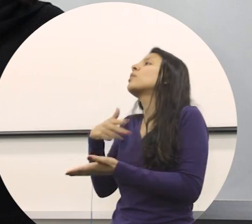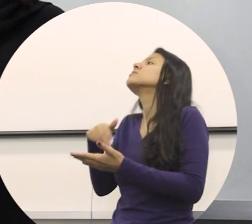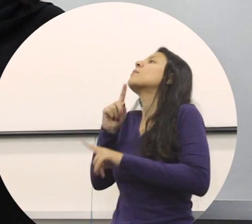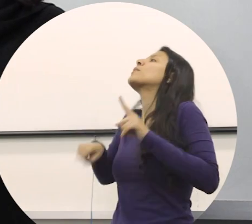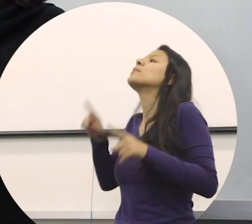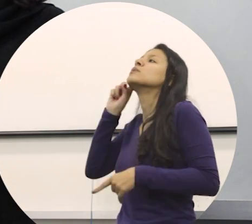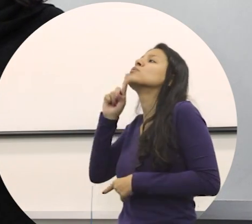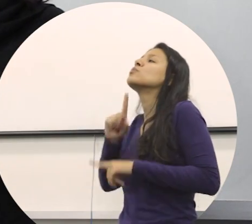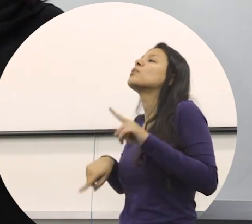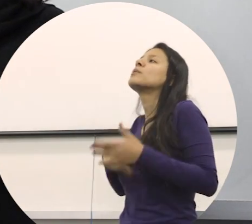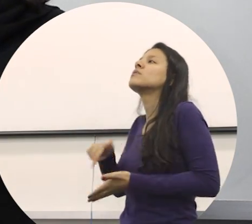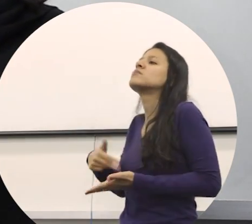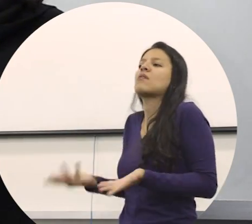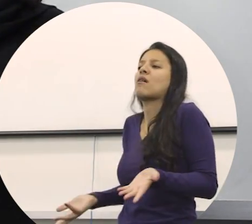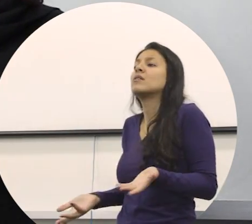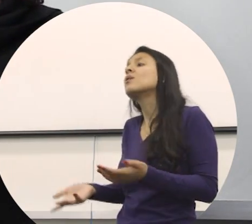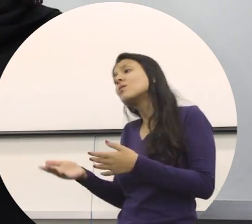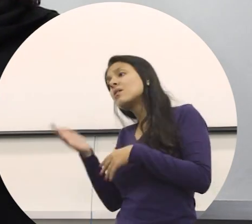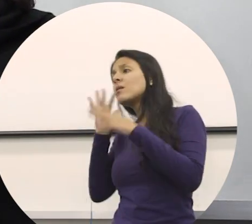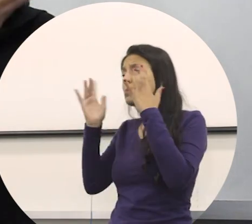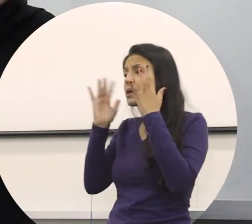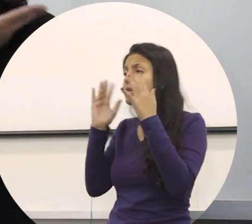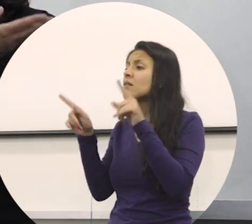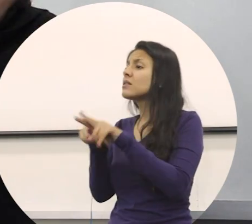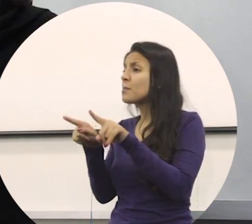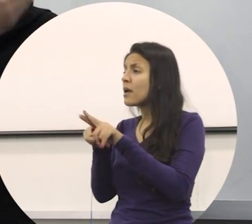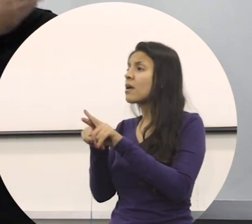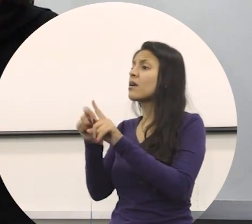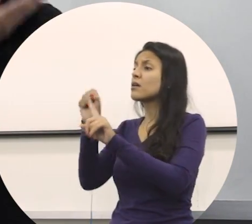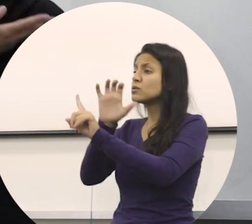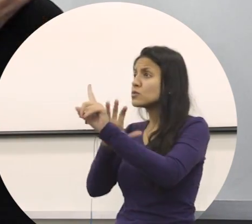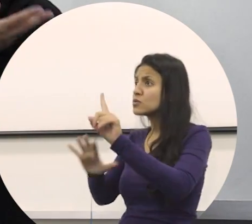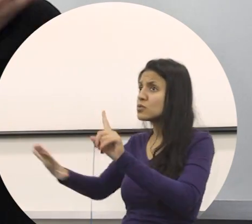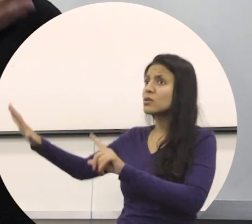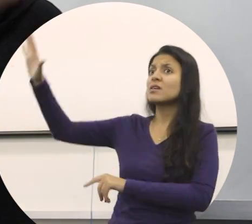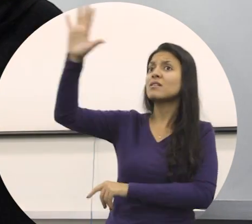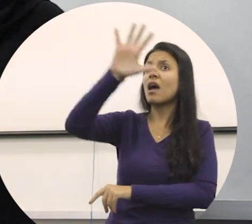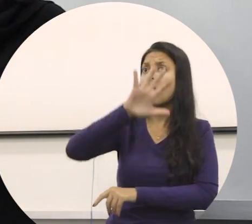Por que que eu não posso dançar? Então a gente, não sei, pensar também que a gente vive numa sociedade